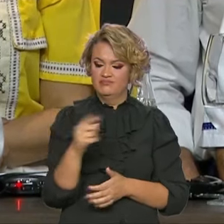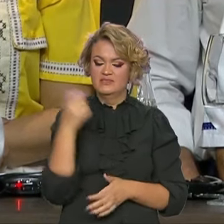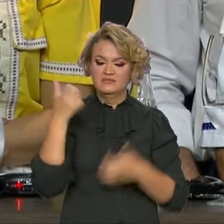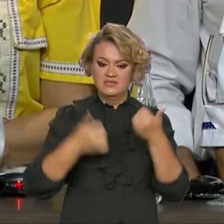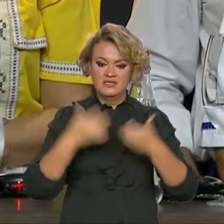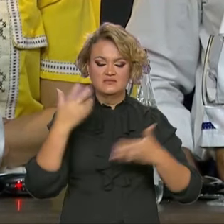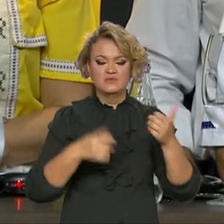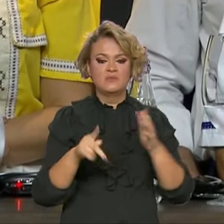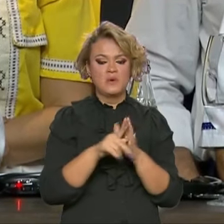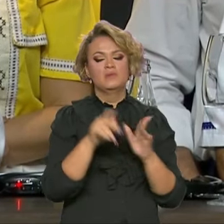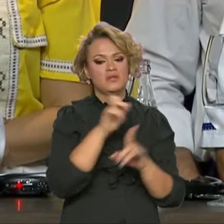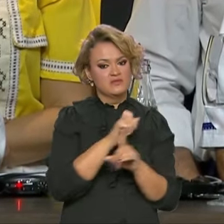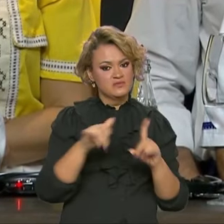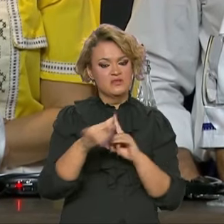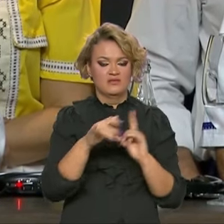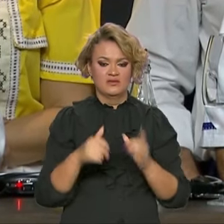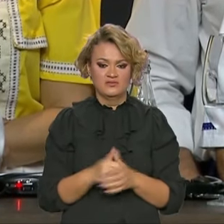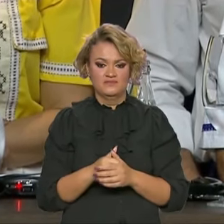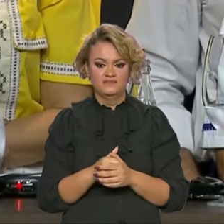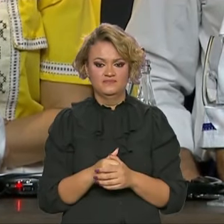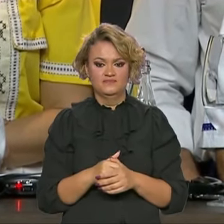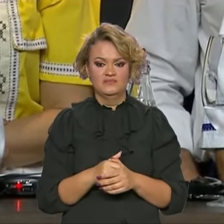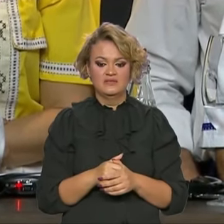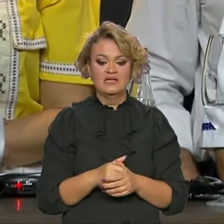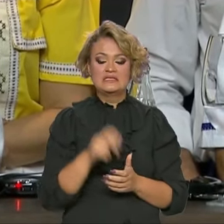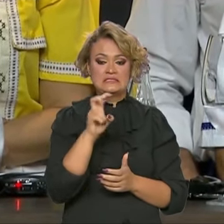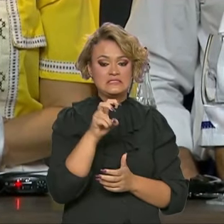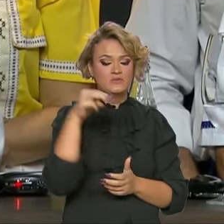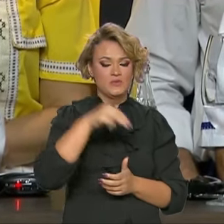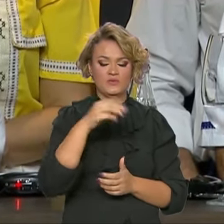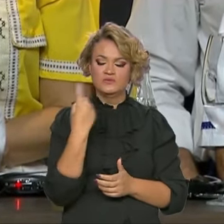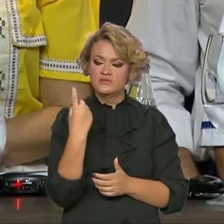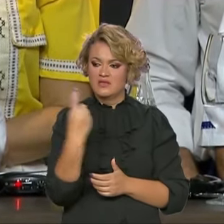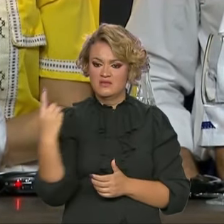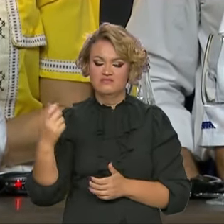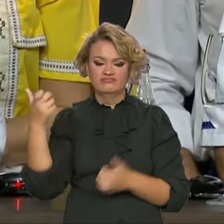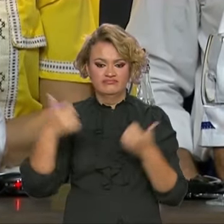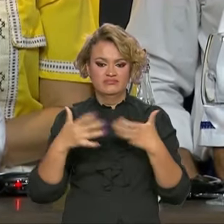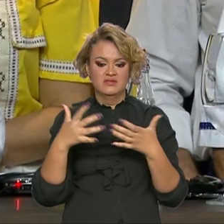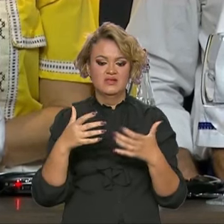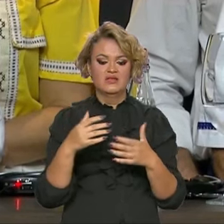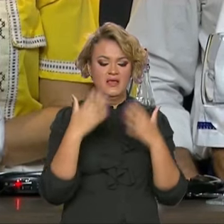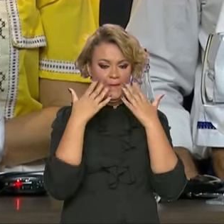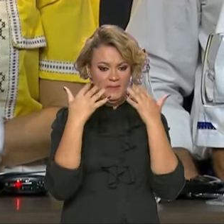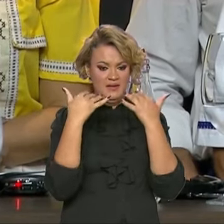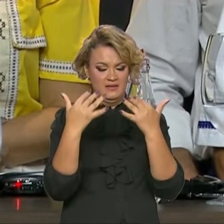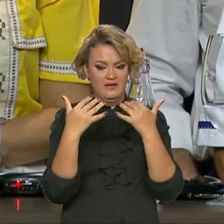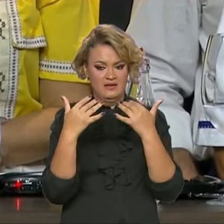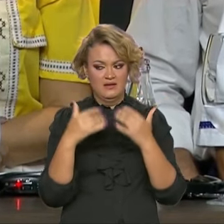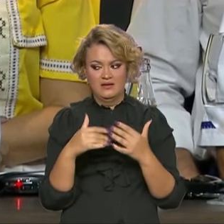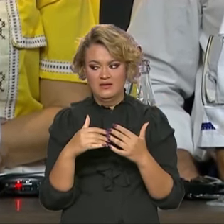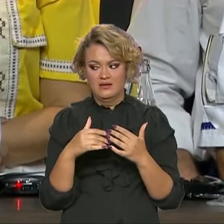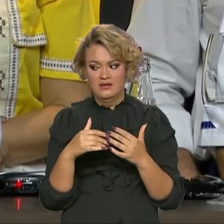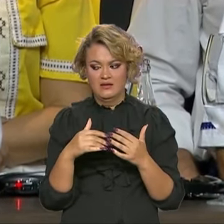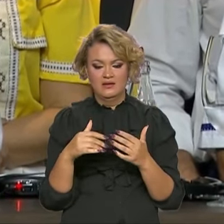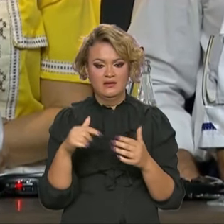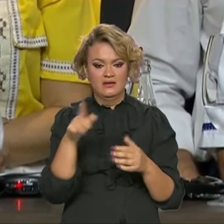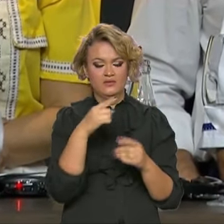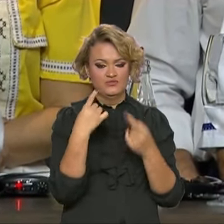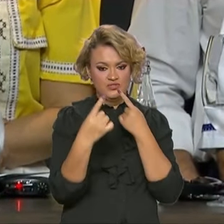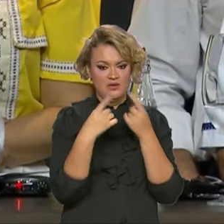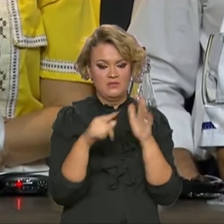liderança da sociedade civil, de 5 minutos cada uma, que corresponde às plenárias realizadas no âmbito do